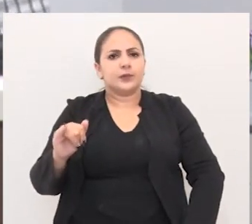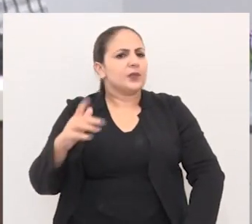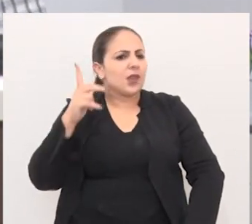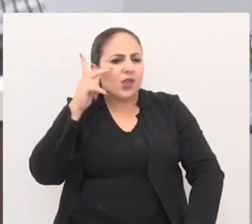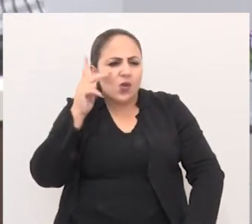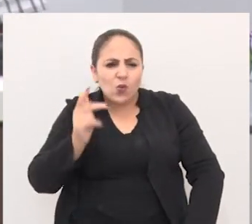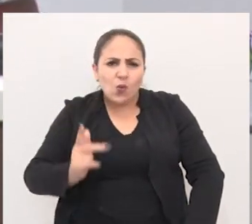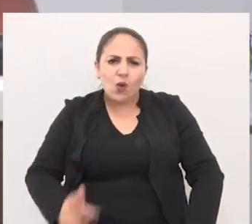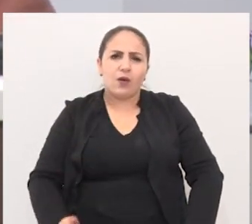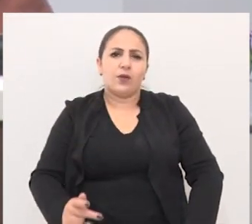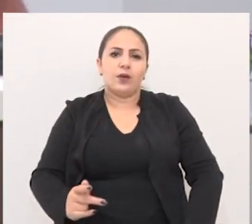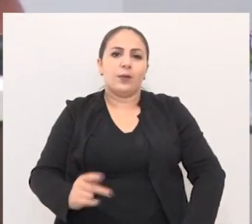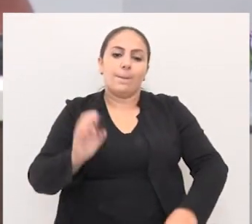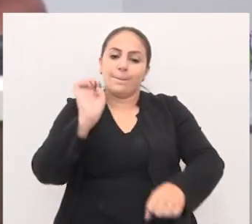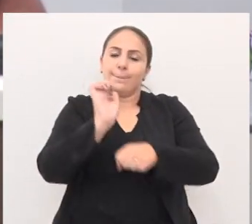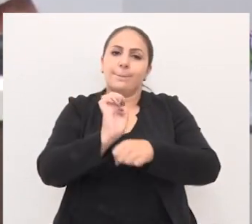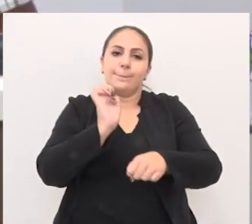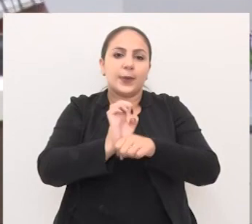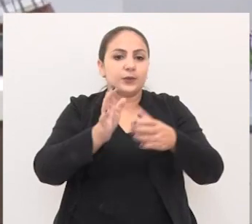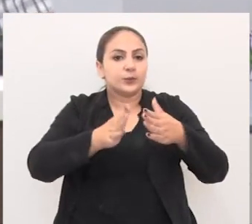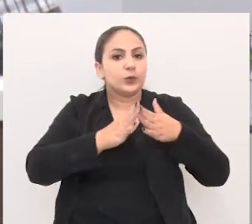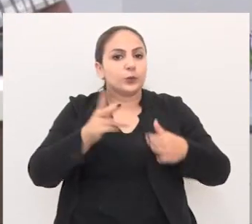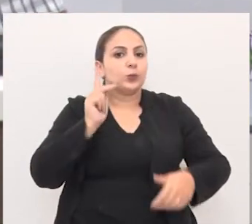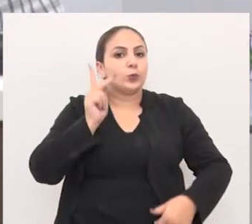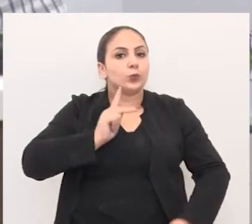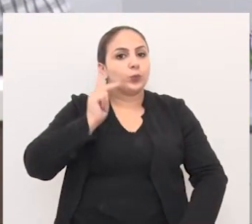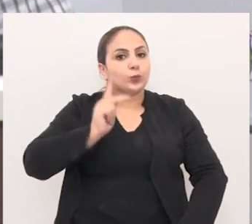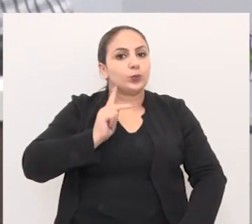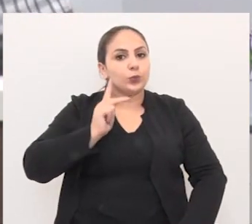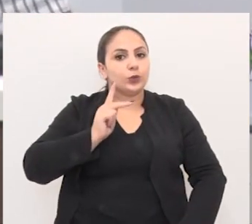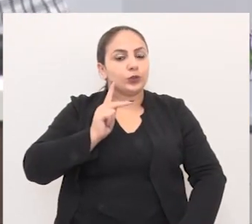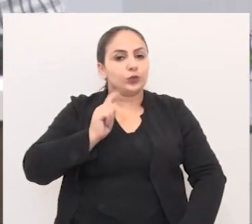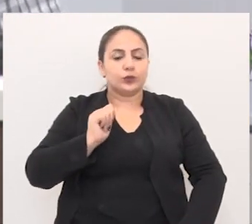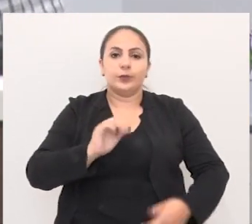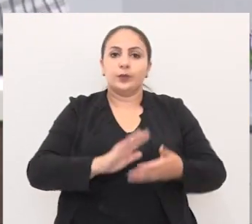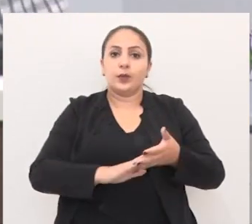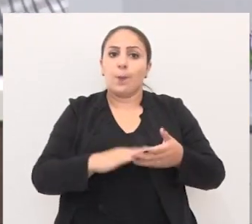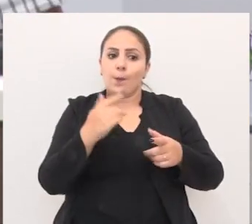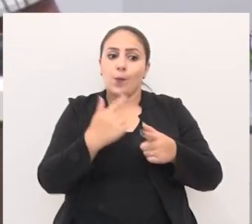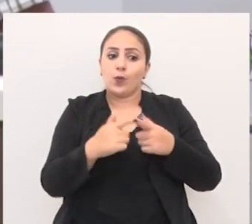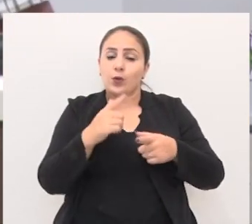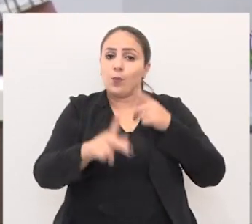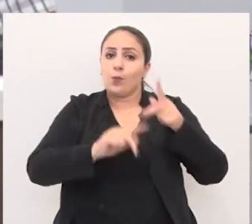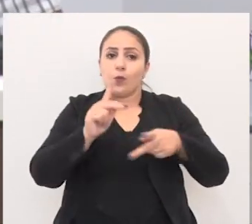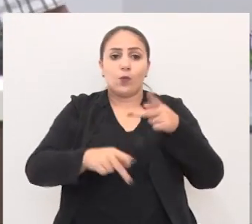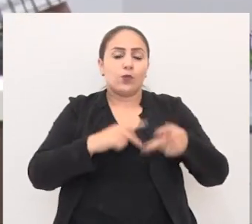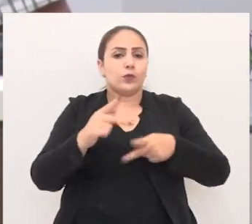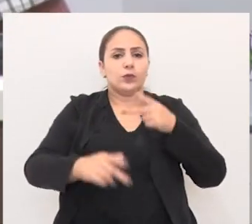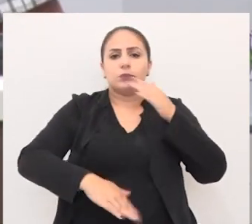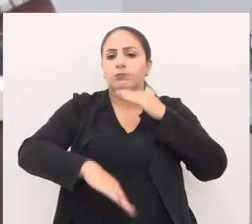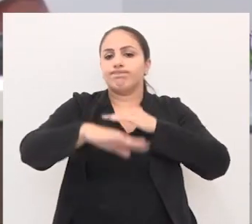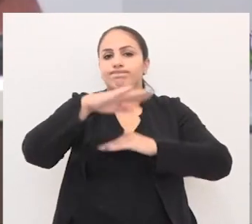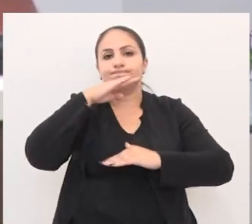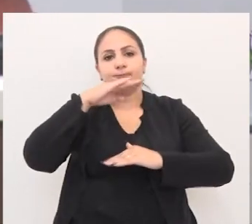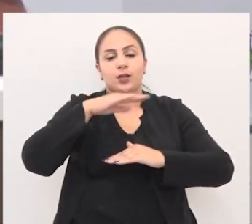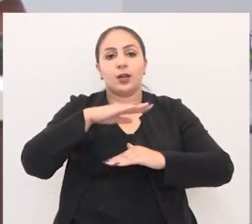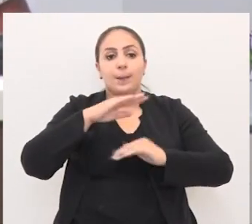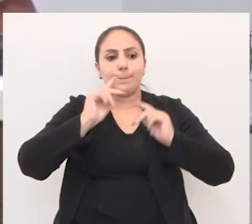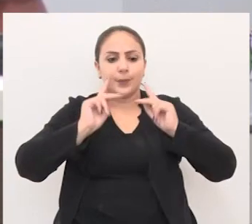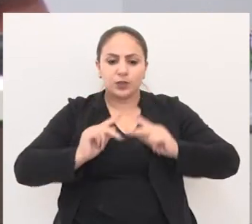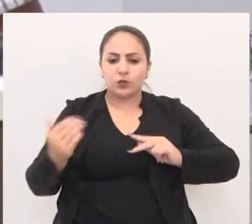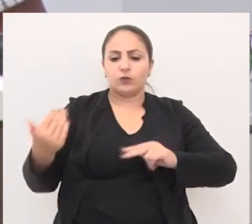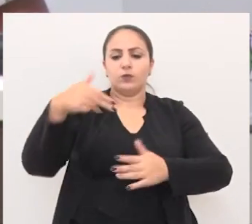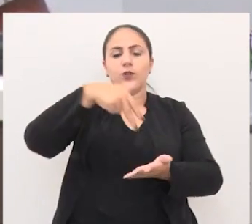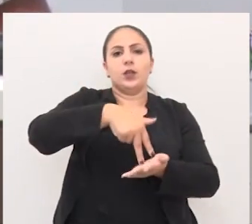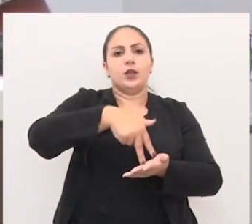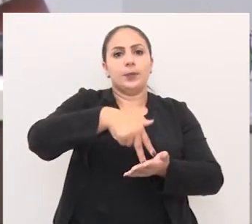mesma coisa, gente. Então parem de defender partido político. Porque o povo não aguenta mais gente que sobe em tribuna para